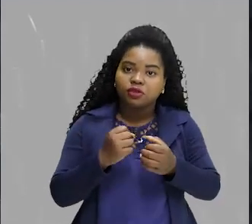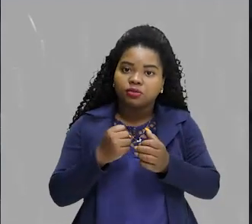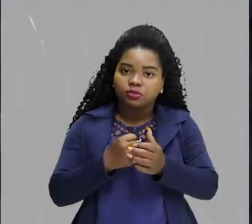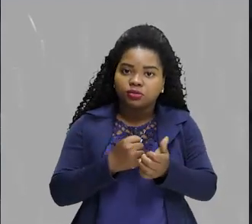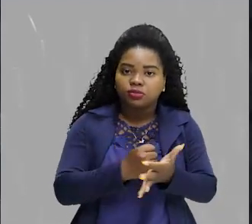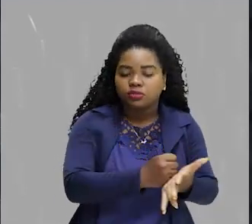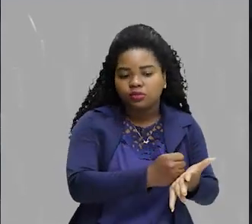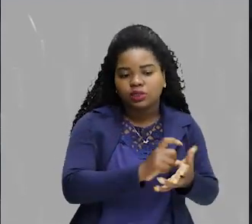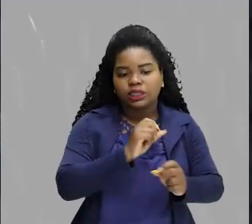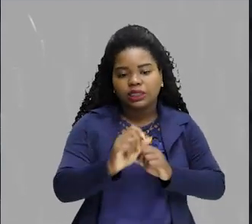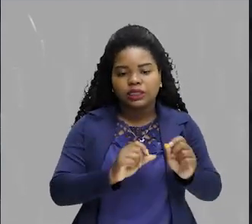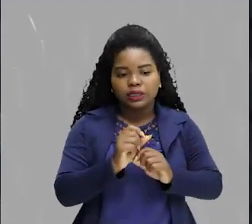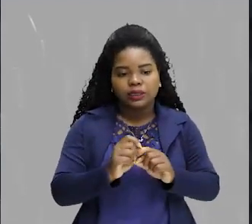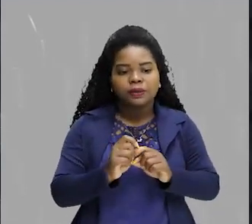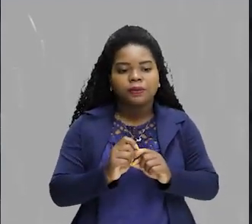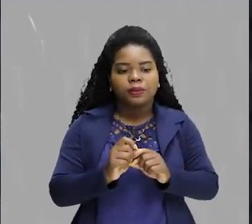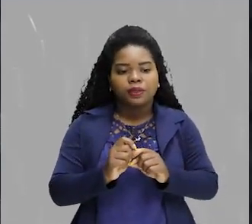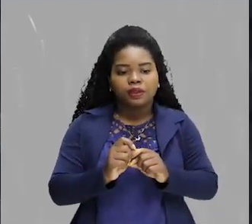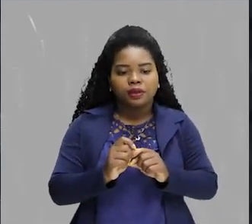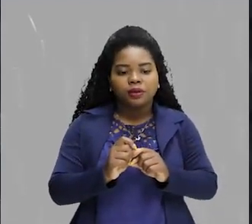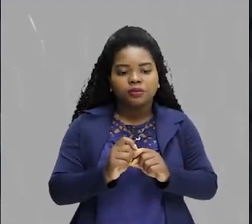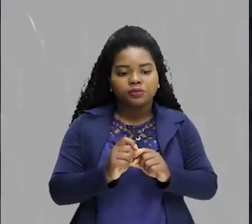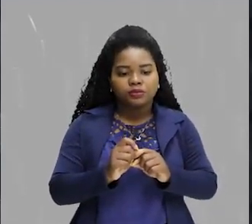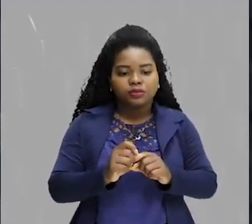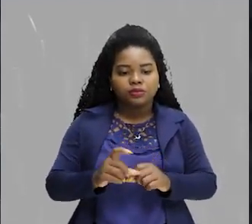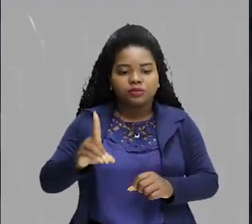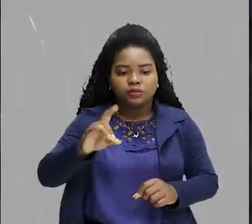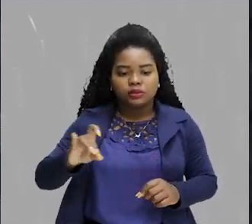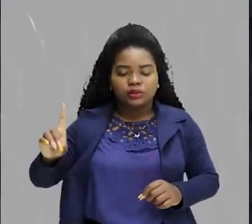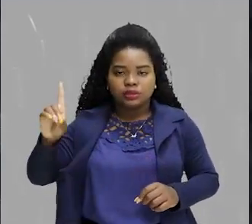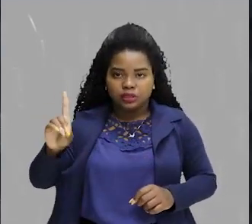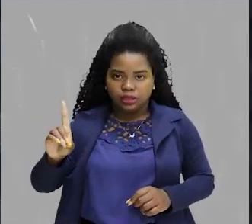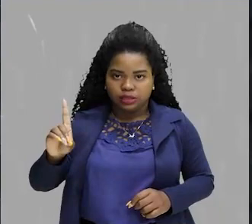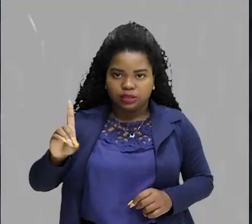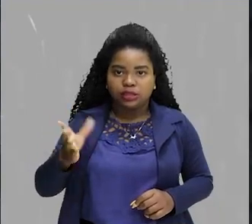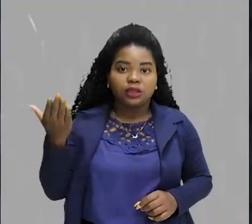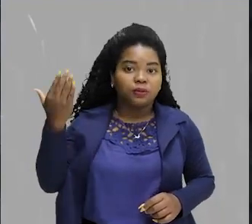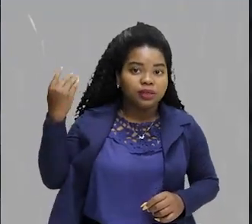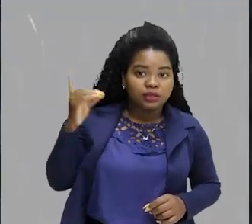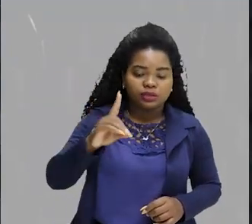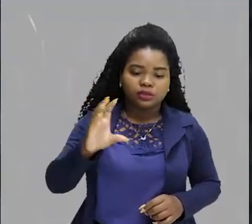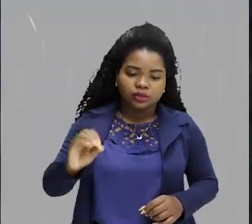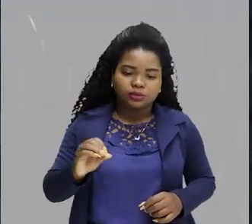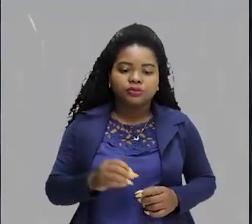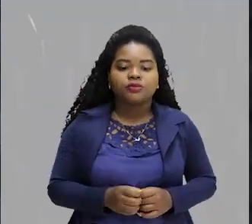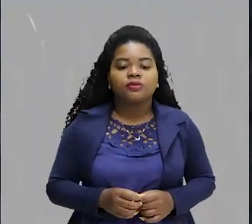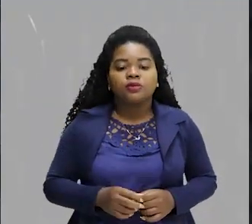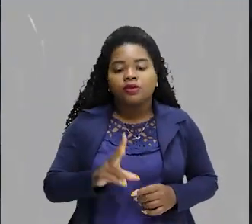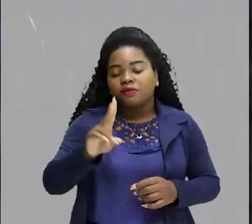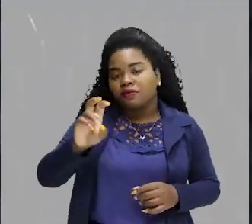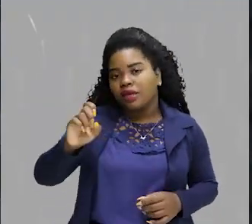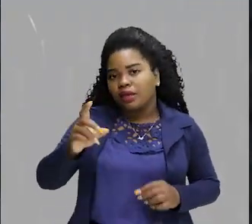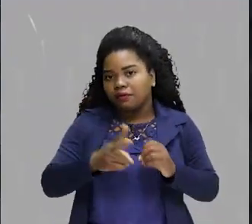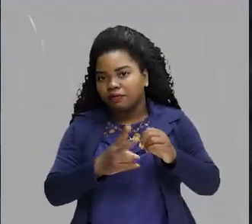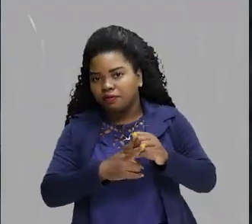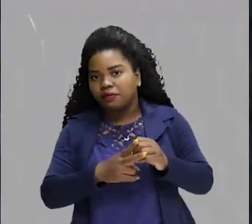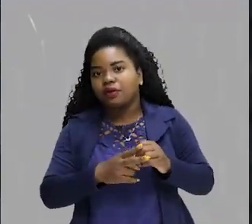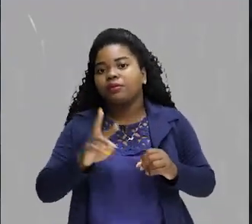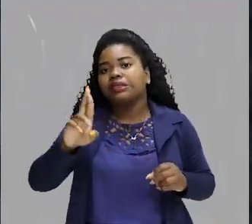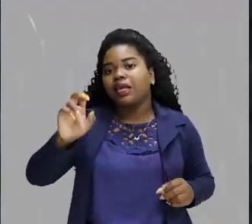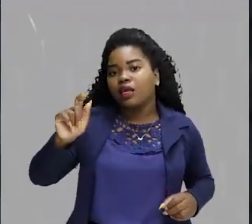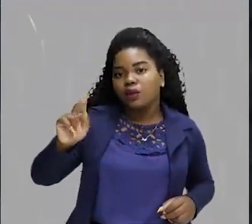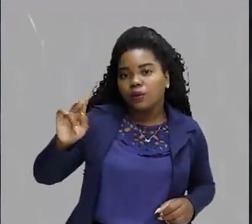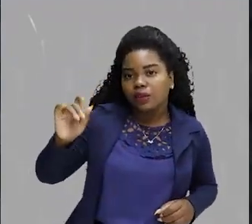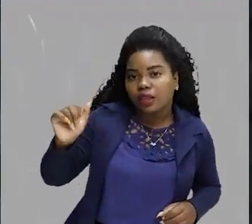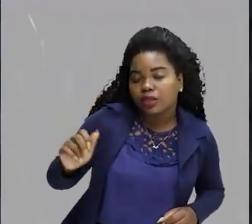passado de do. Nós vamos usar did tanto para os verbos regulares ou irregulares. Na forma negativa e interrogativa, não tem